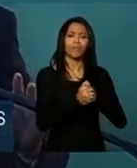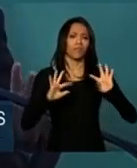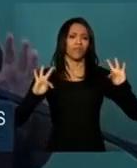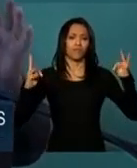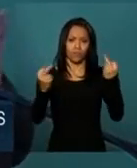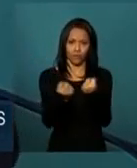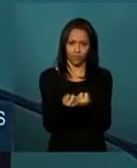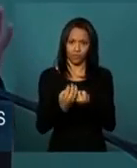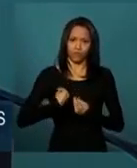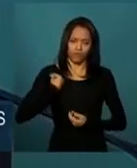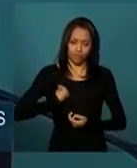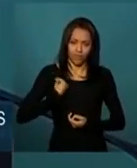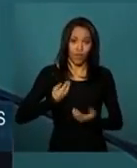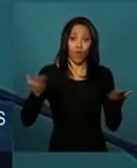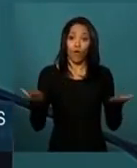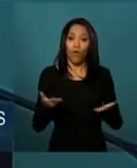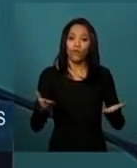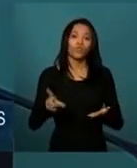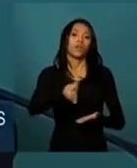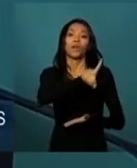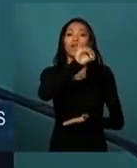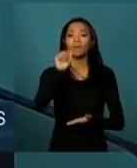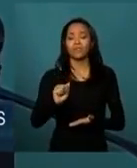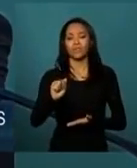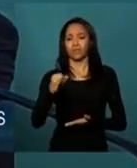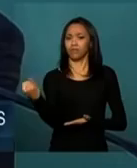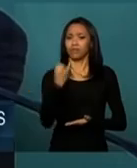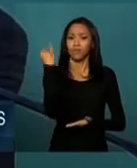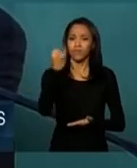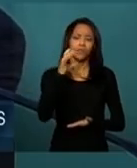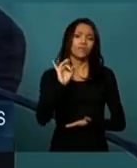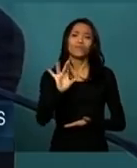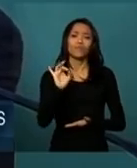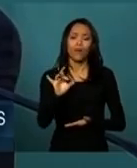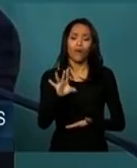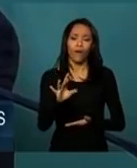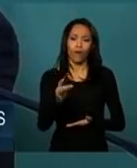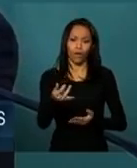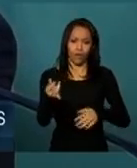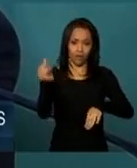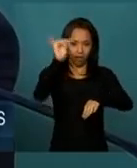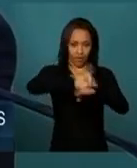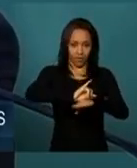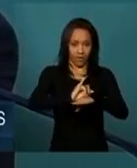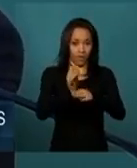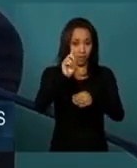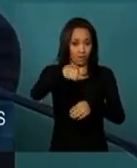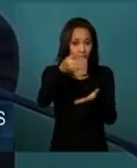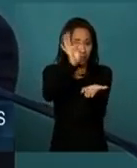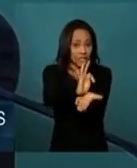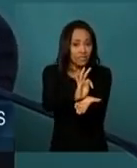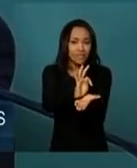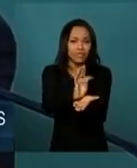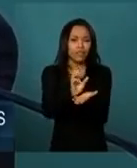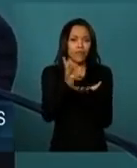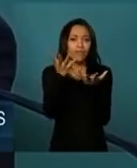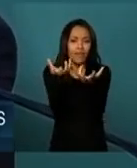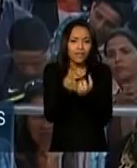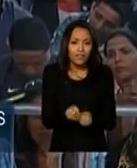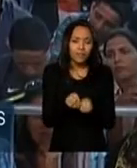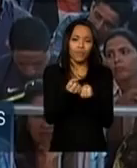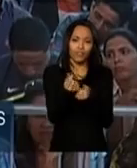a todos aqui. Este é um dia importante, não apenas porque o município de Teresina vai investir com apoio do governo federal